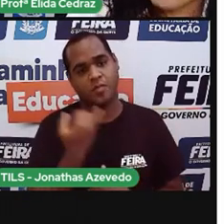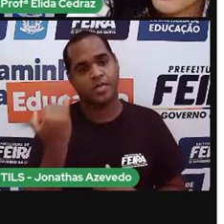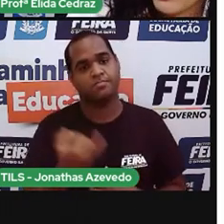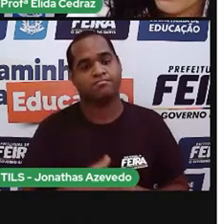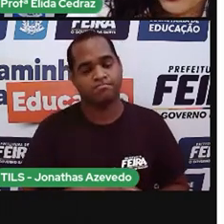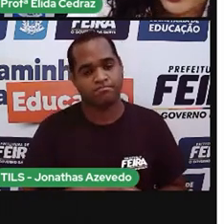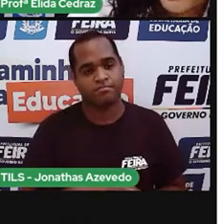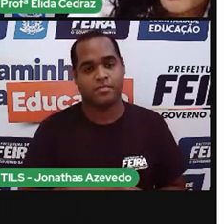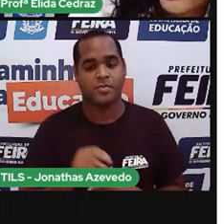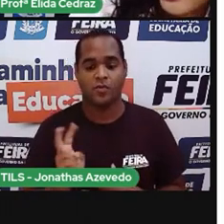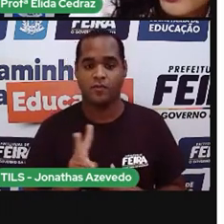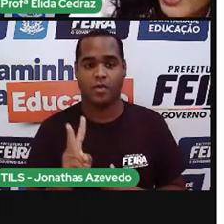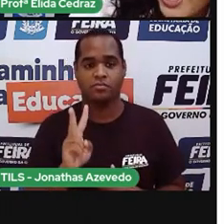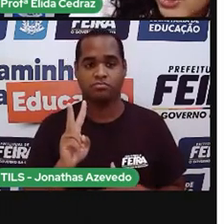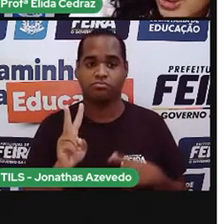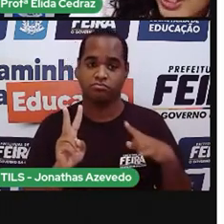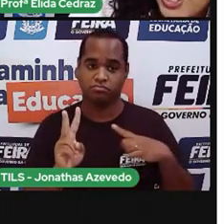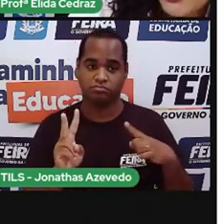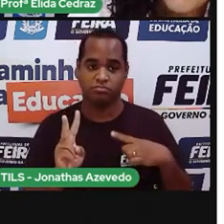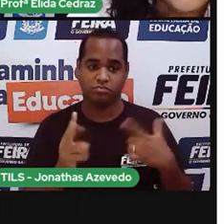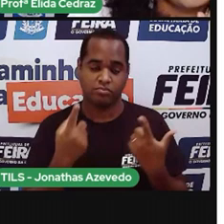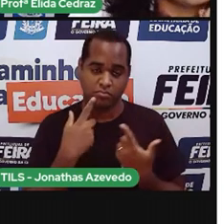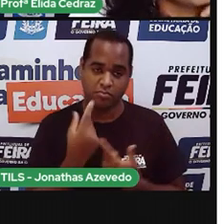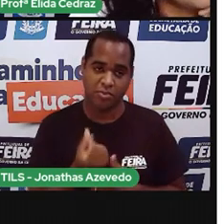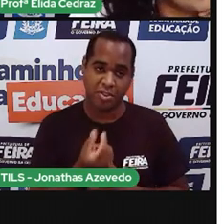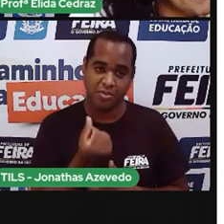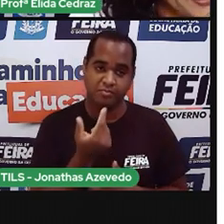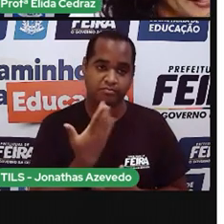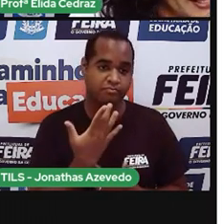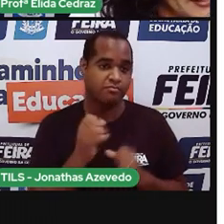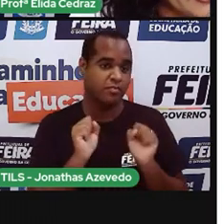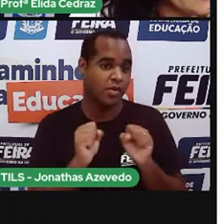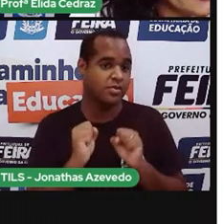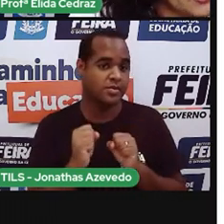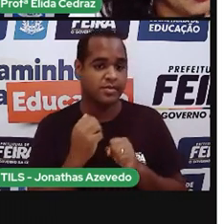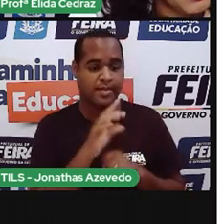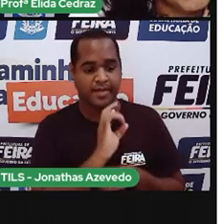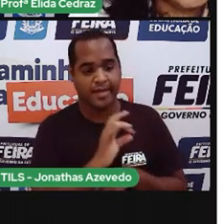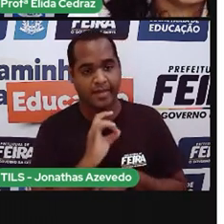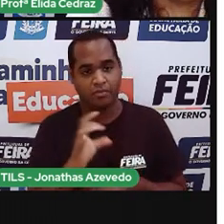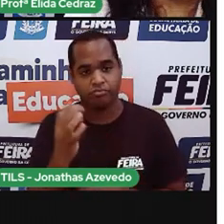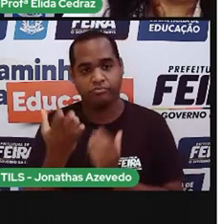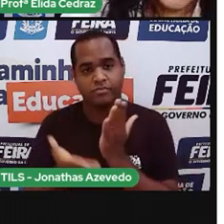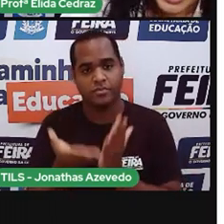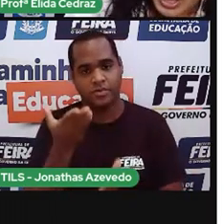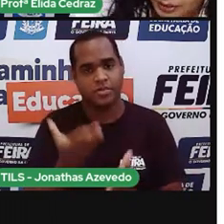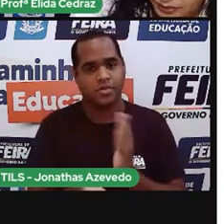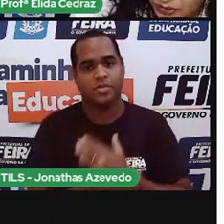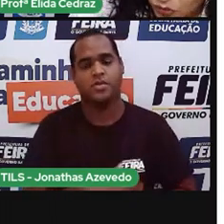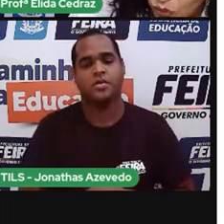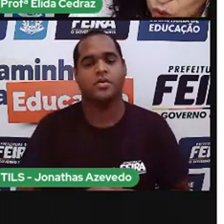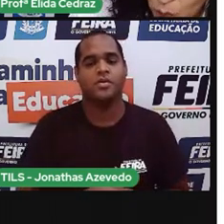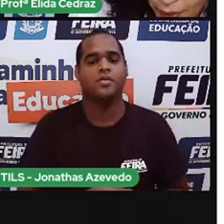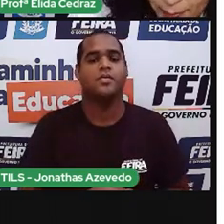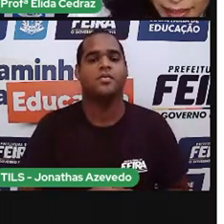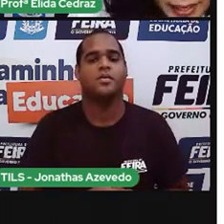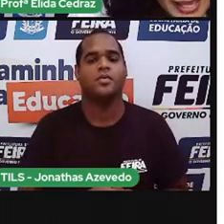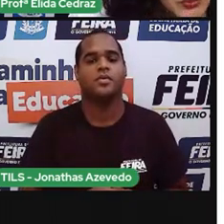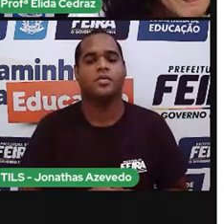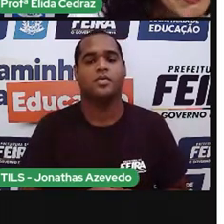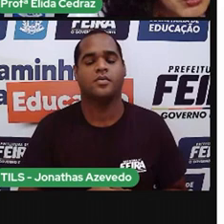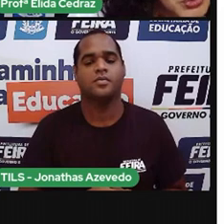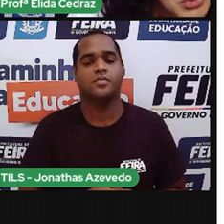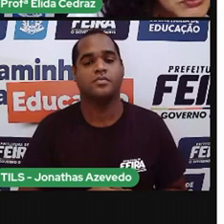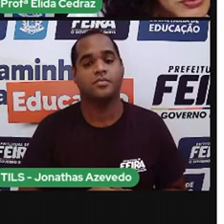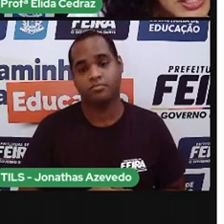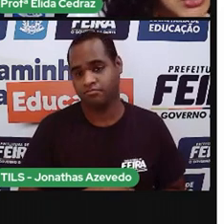têm um valor em dinheiro para cada quilo. No